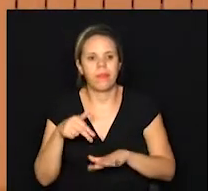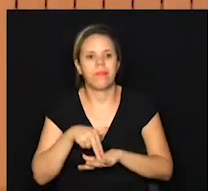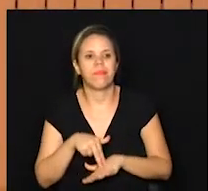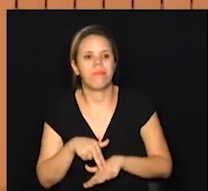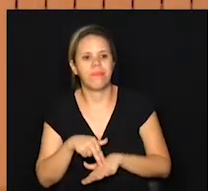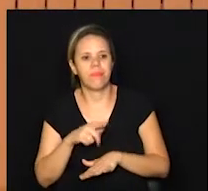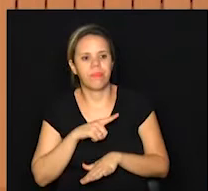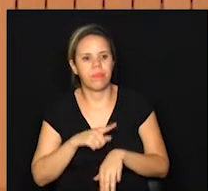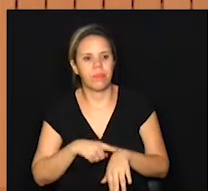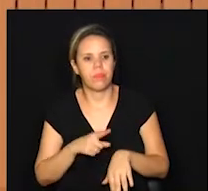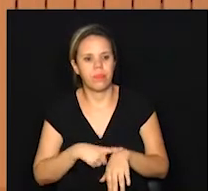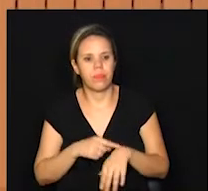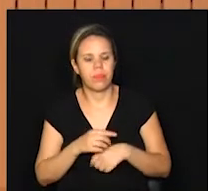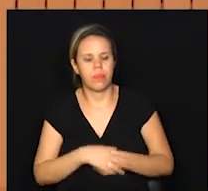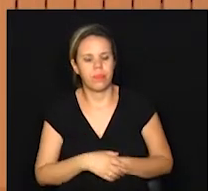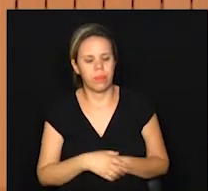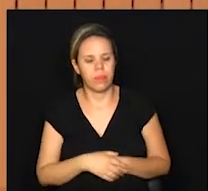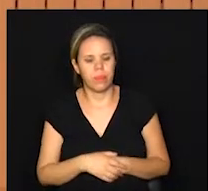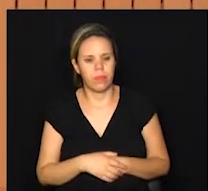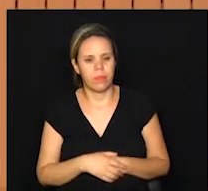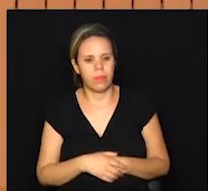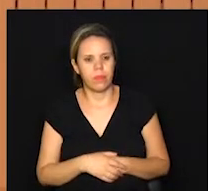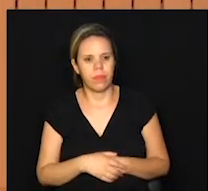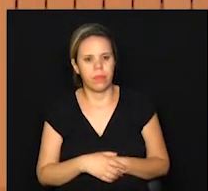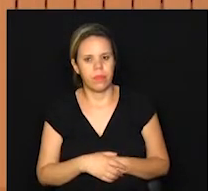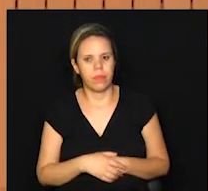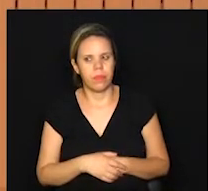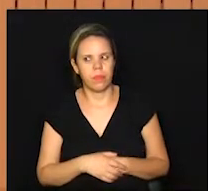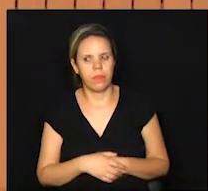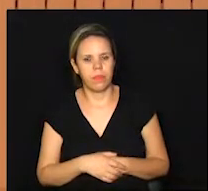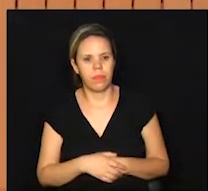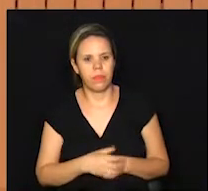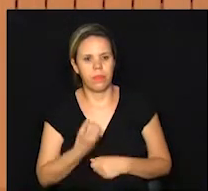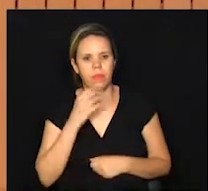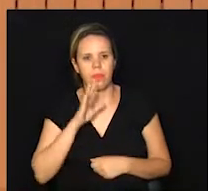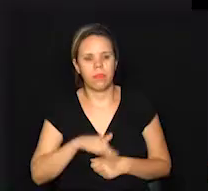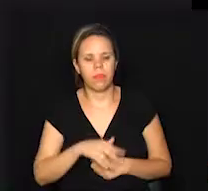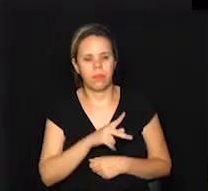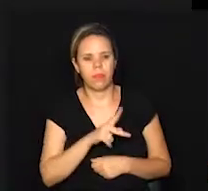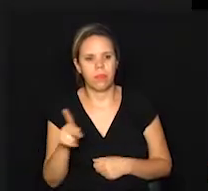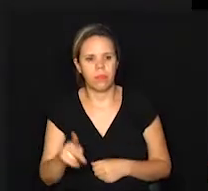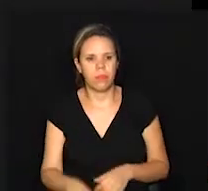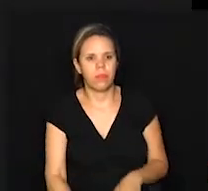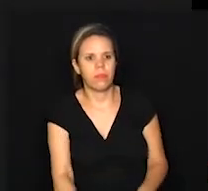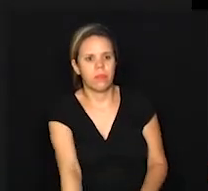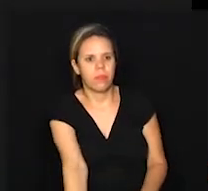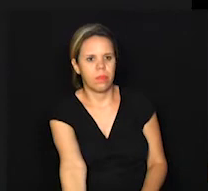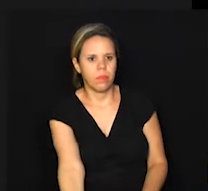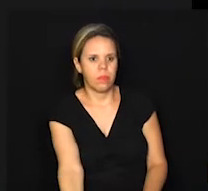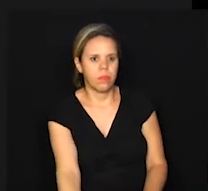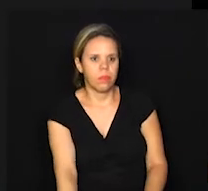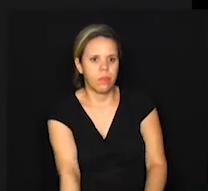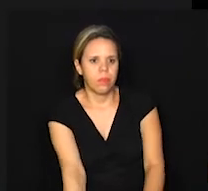aí um tempo de fazer o seu depoimento. Boa tarde, senhor presidente.